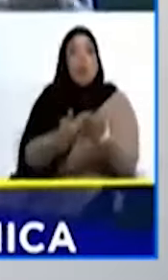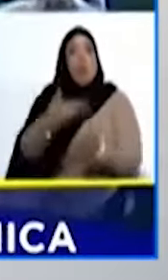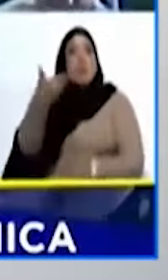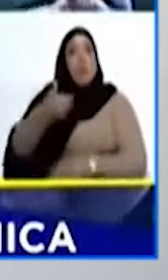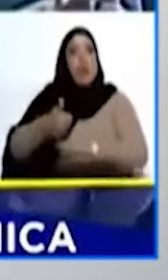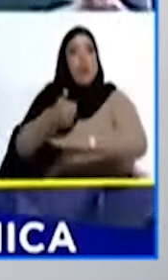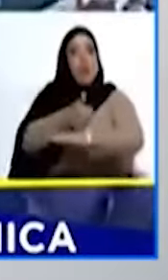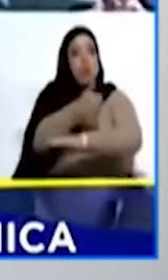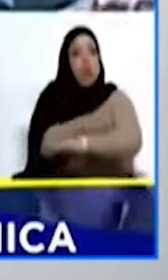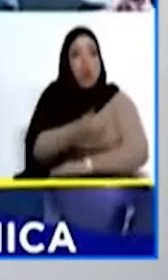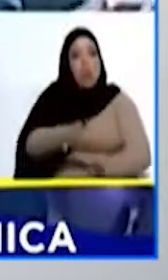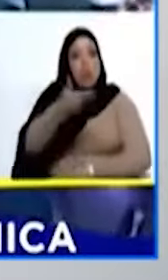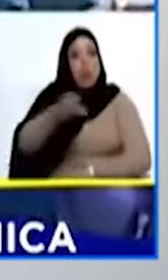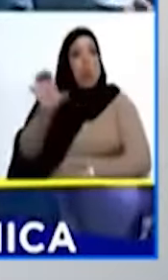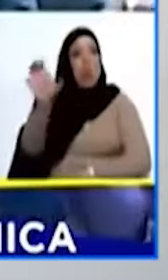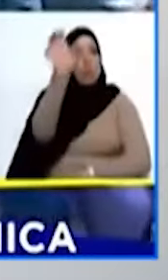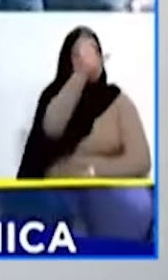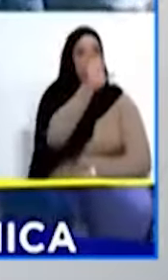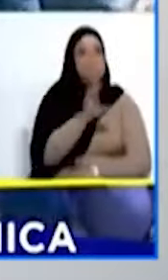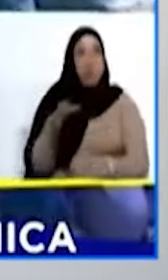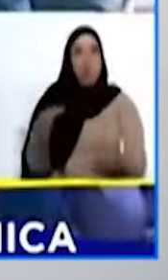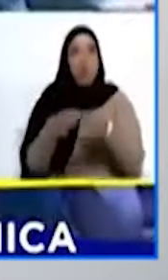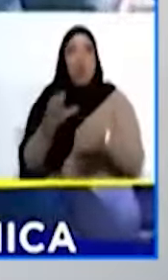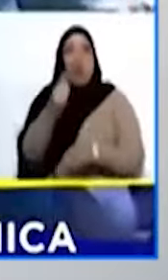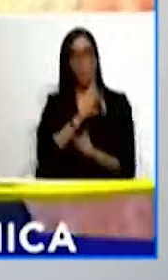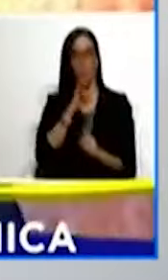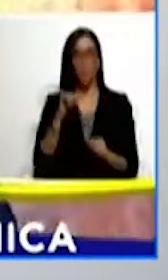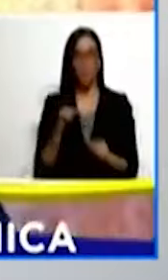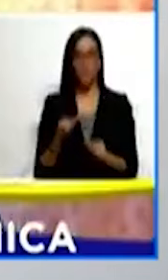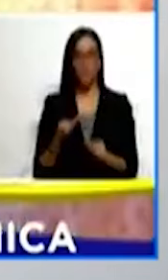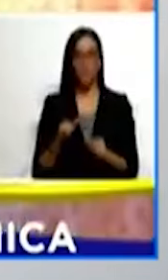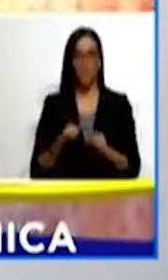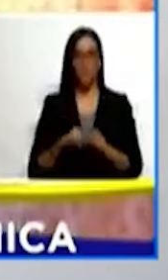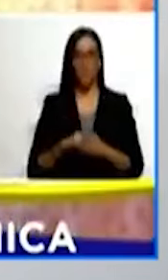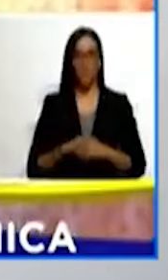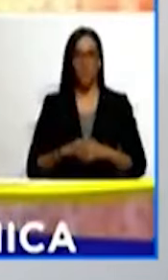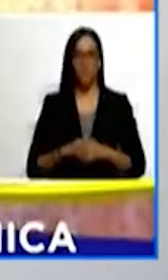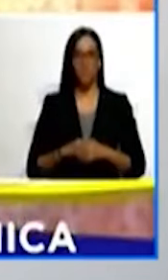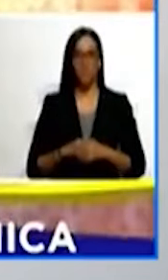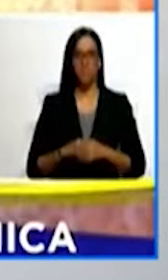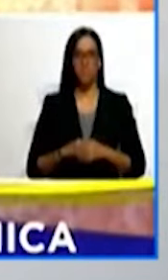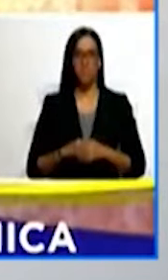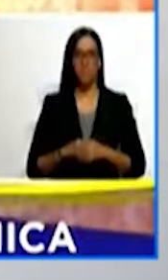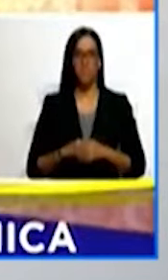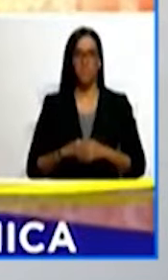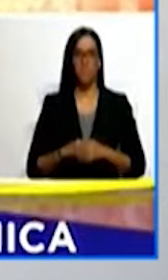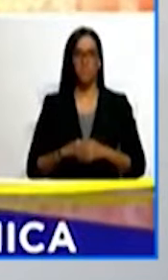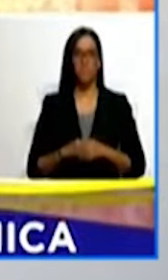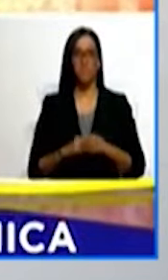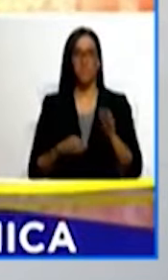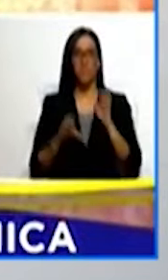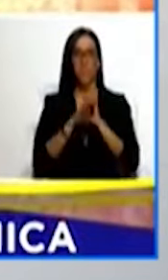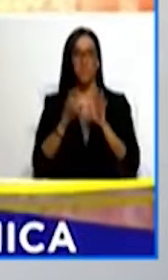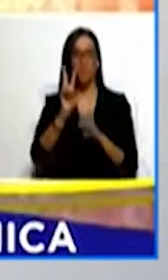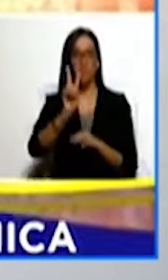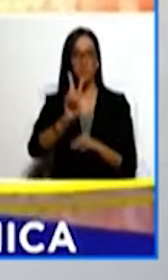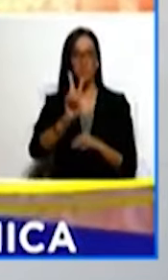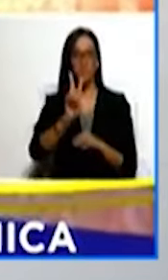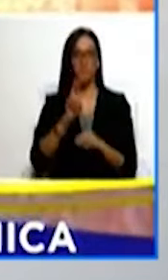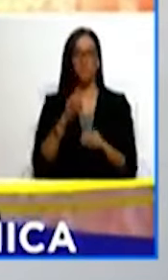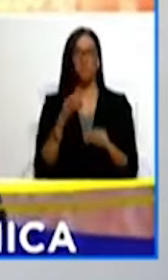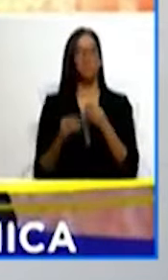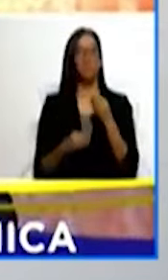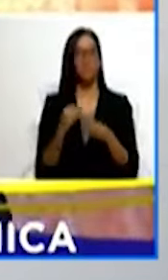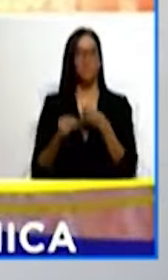mais complexa, é uma anomalia que, sob o ponto de vista, não tem um efeito prático, né, do ponto de vista de ocupação territorial.